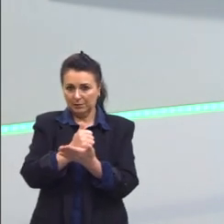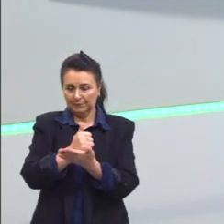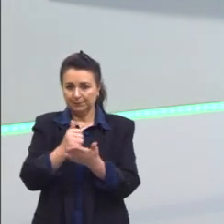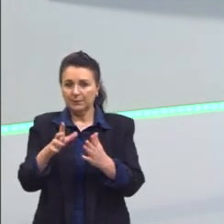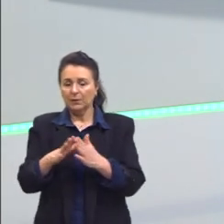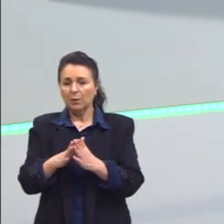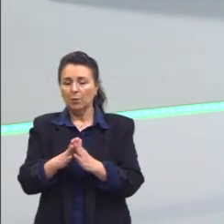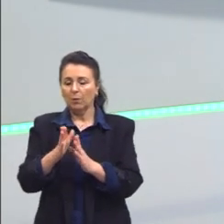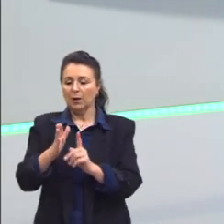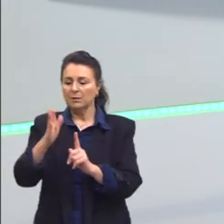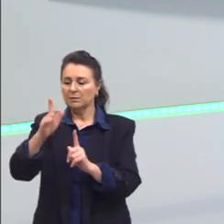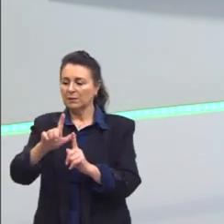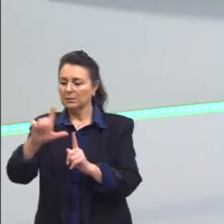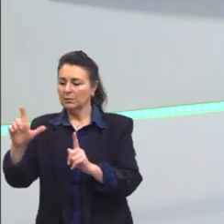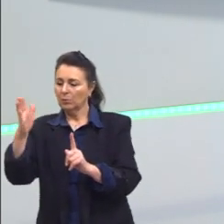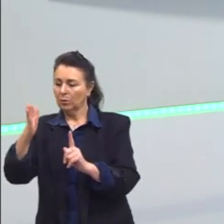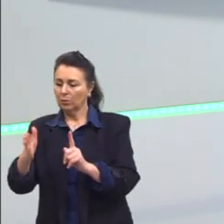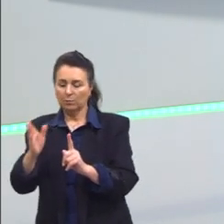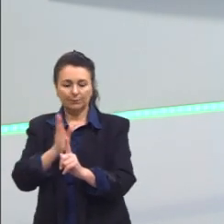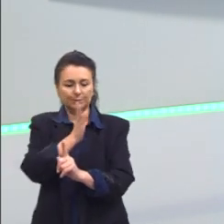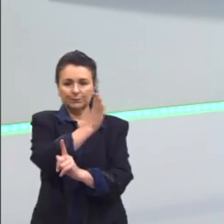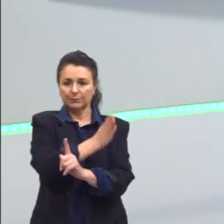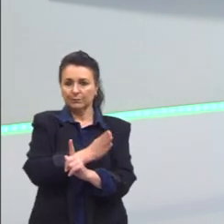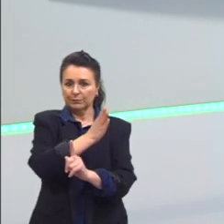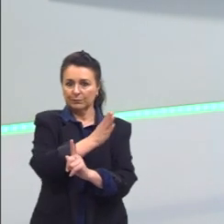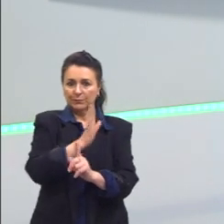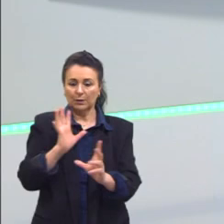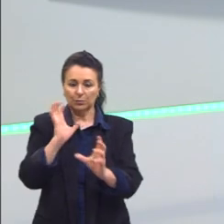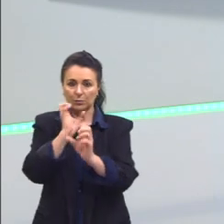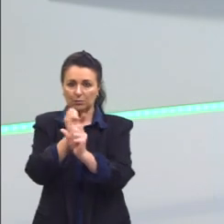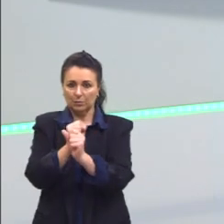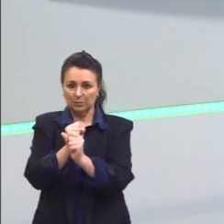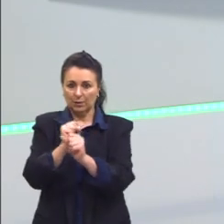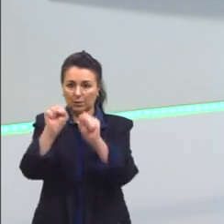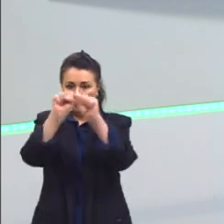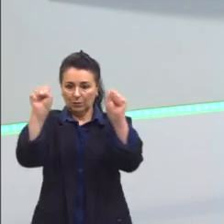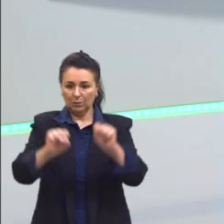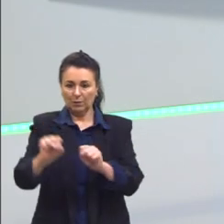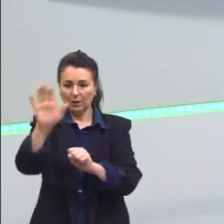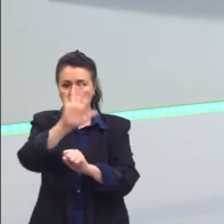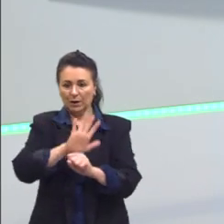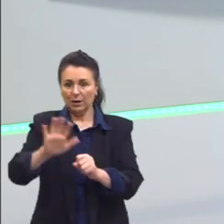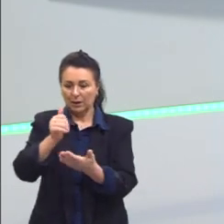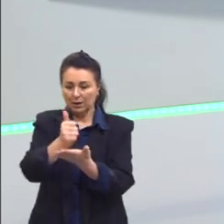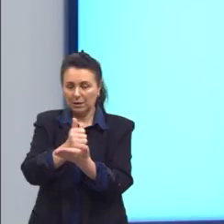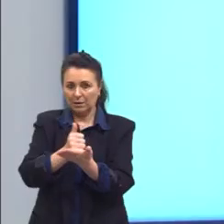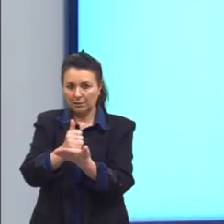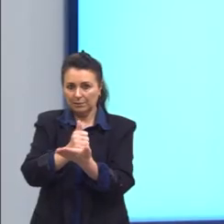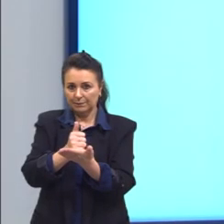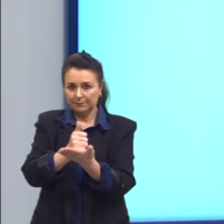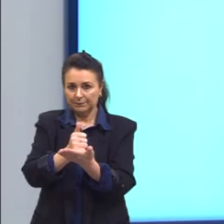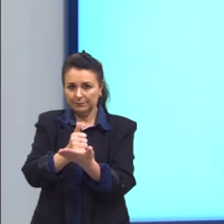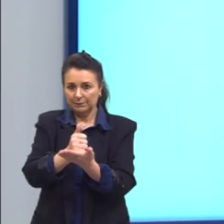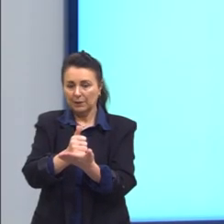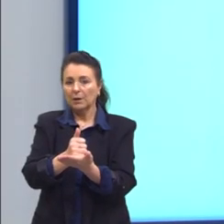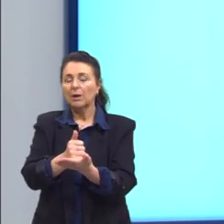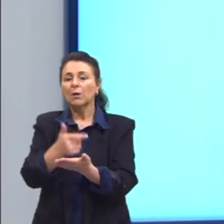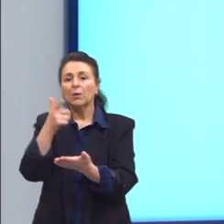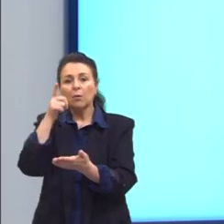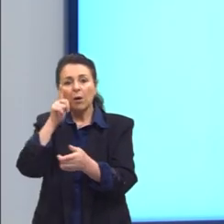das faces laterais e somar com a área da base tá e nós conseguimos também